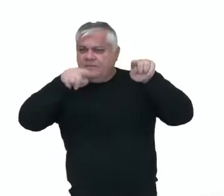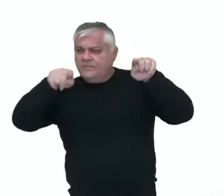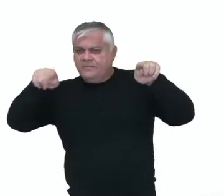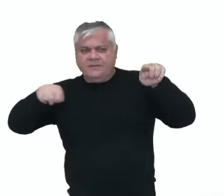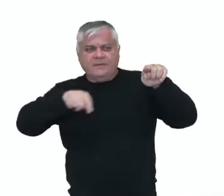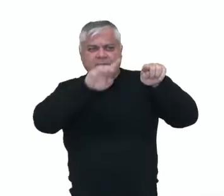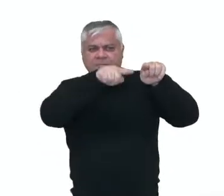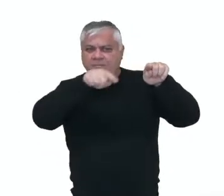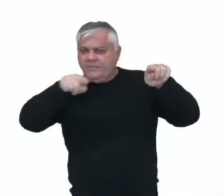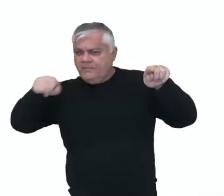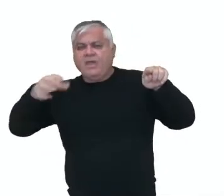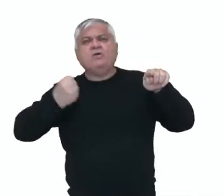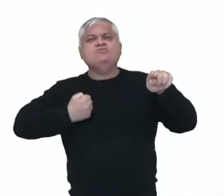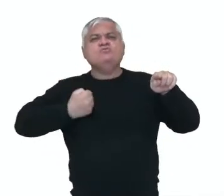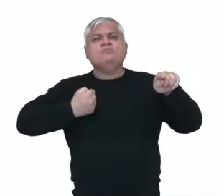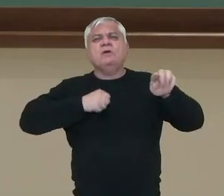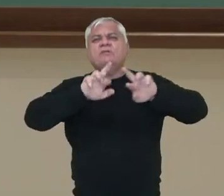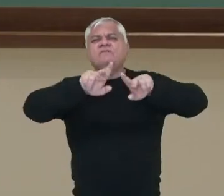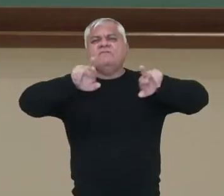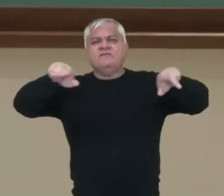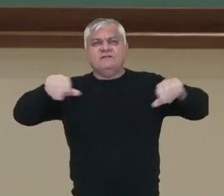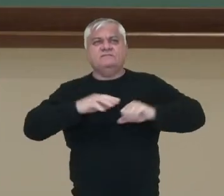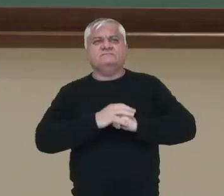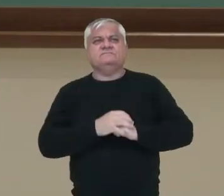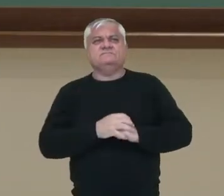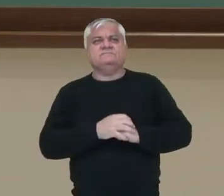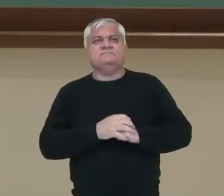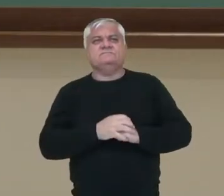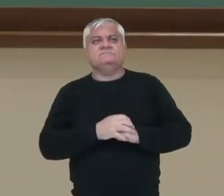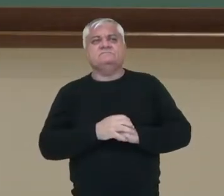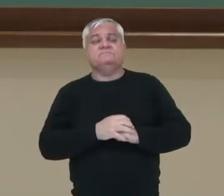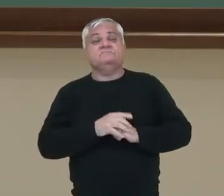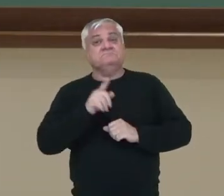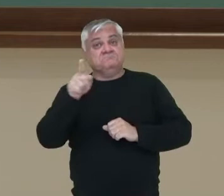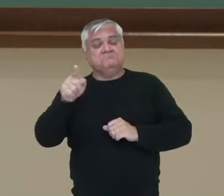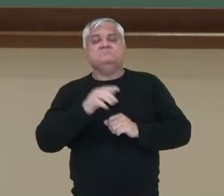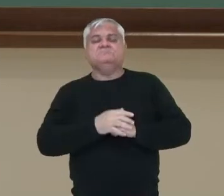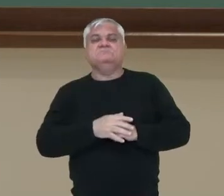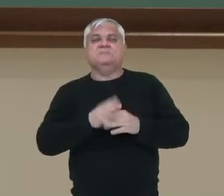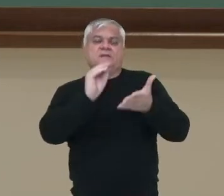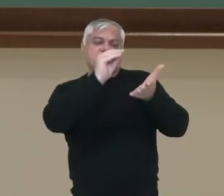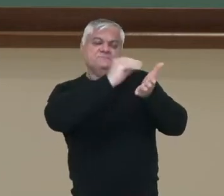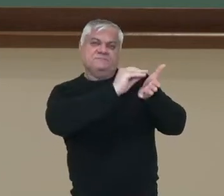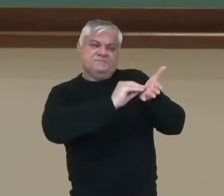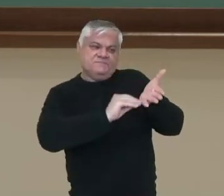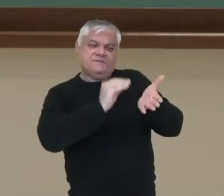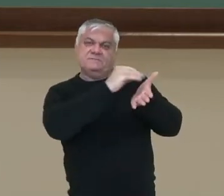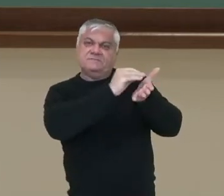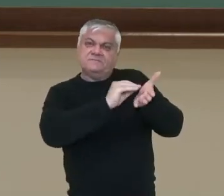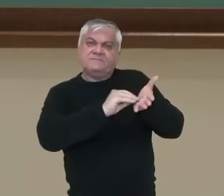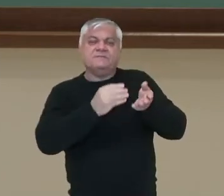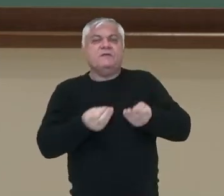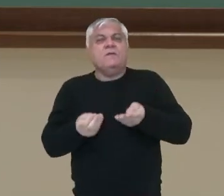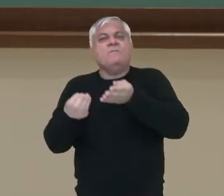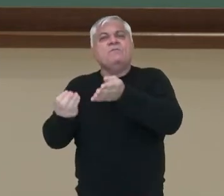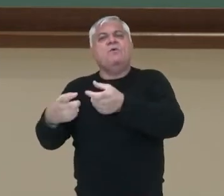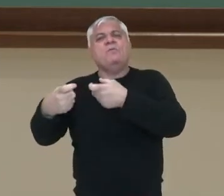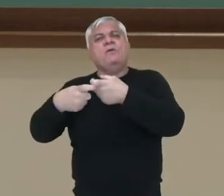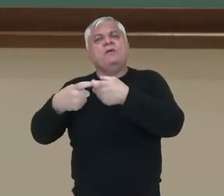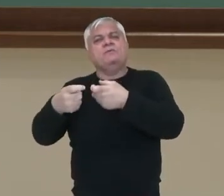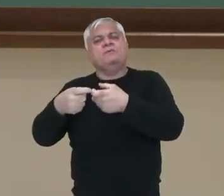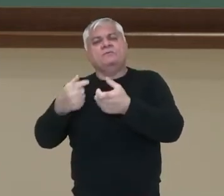entre os números, ok? Ela levou esses dados e apresentou ao Dr.